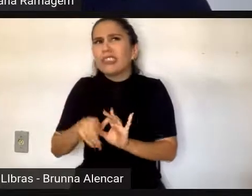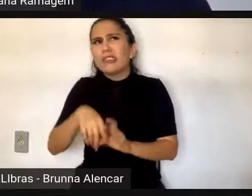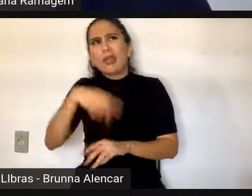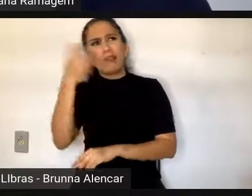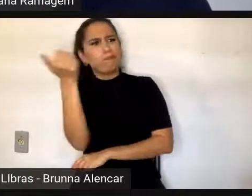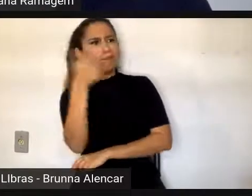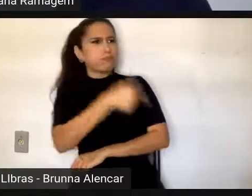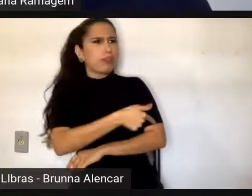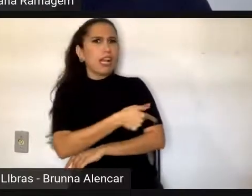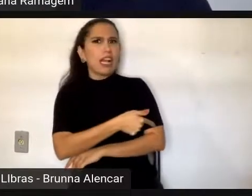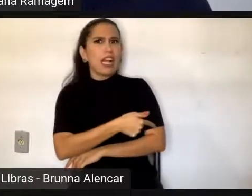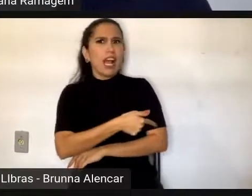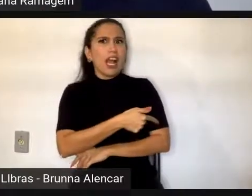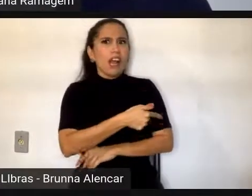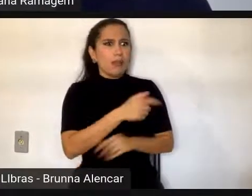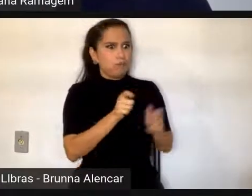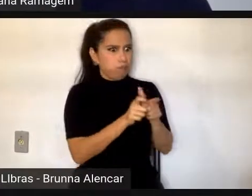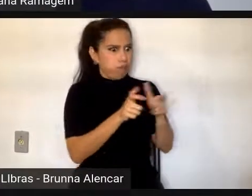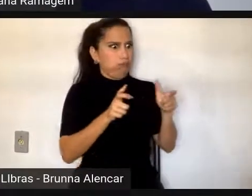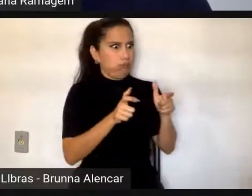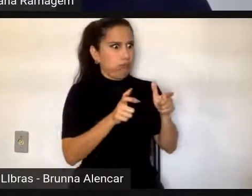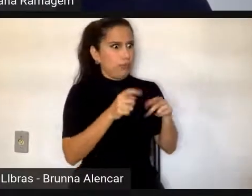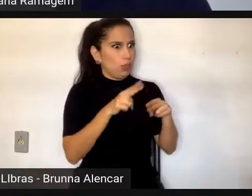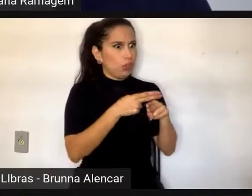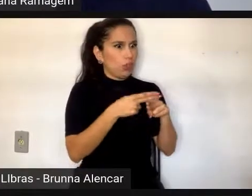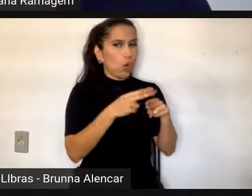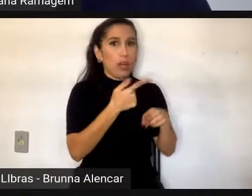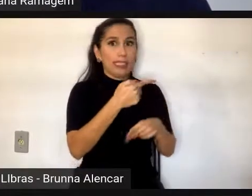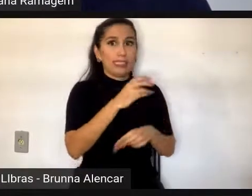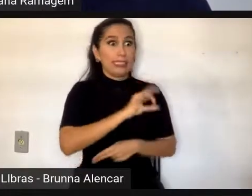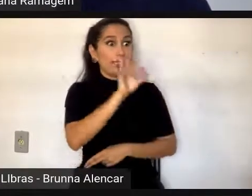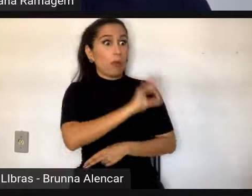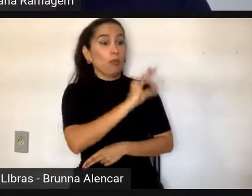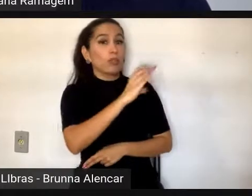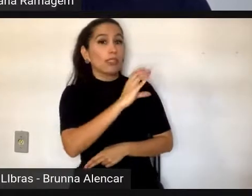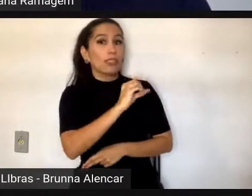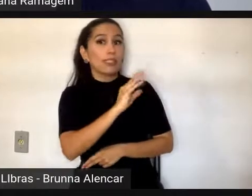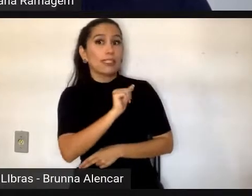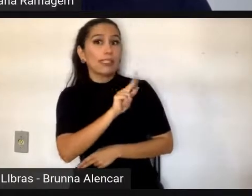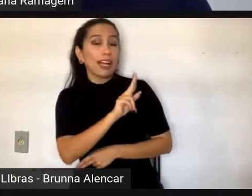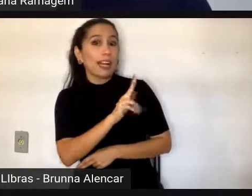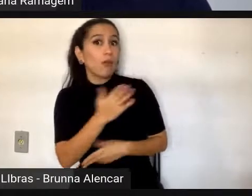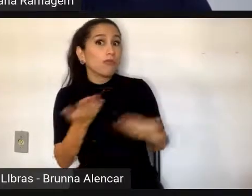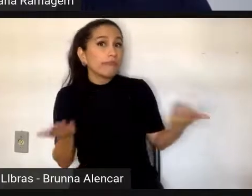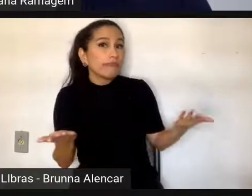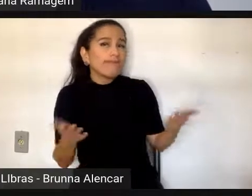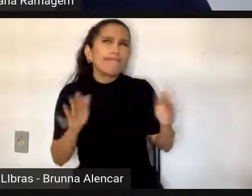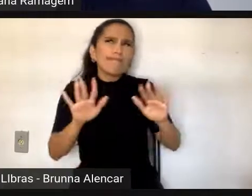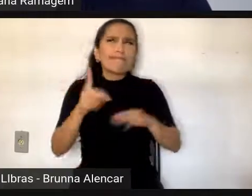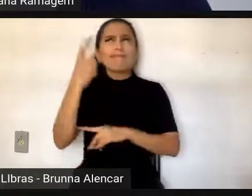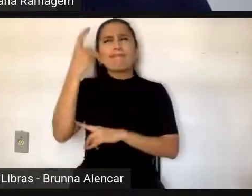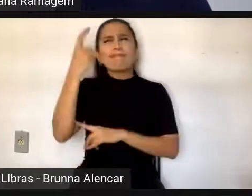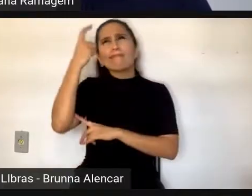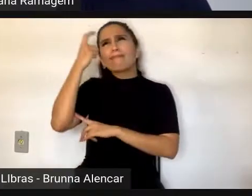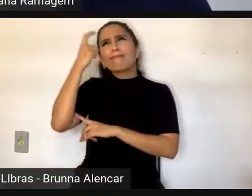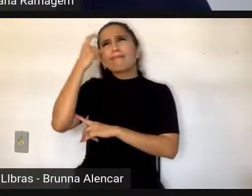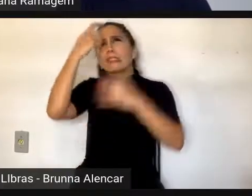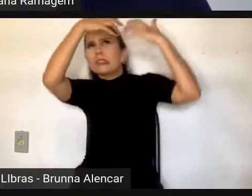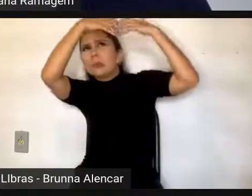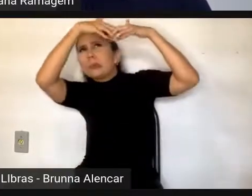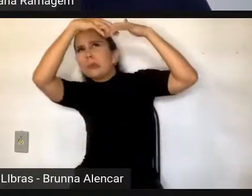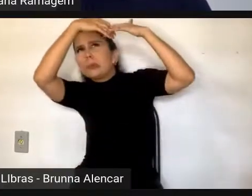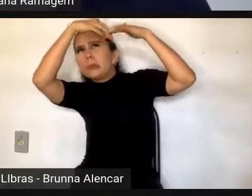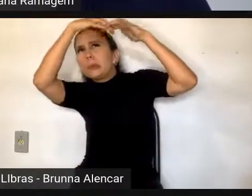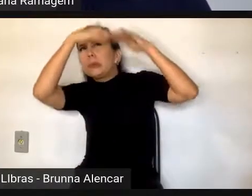gramas de um chocolate 70% cacau. Muitas vezes a gente tem que pensar logisticamente no que vai valer mais a